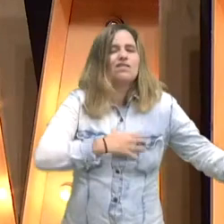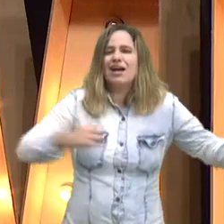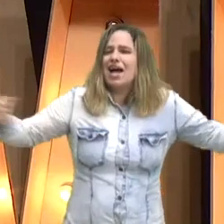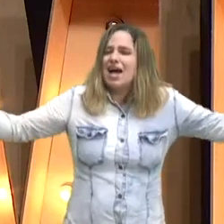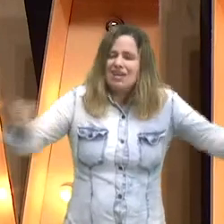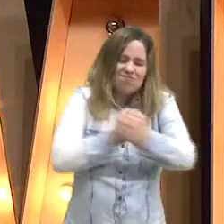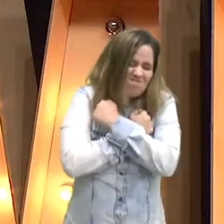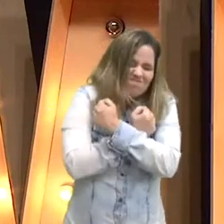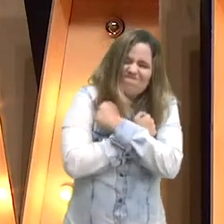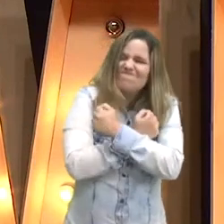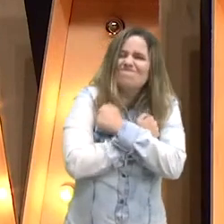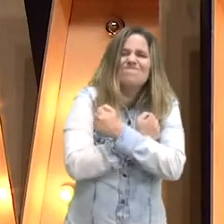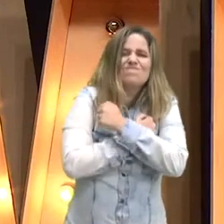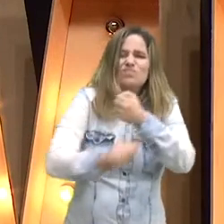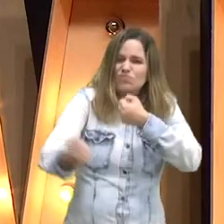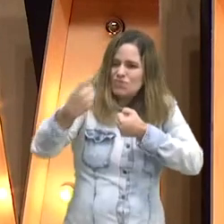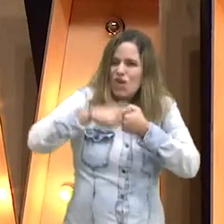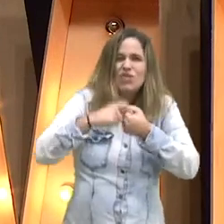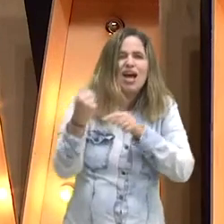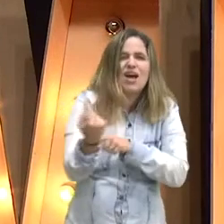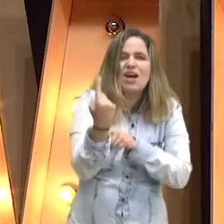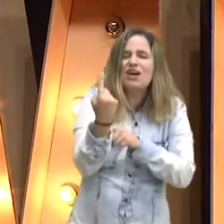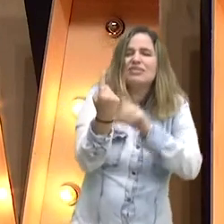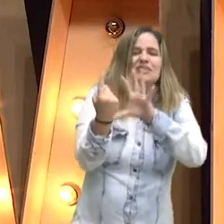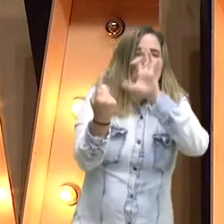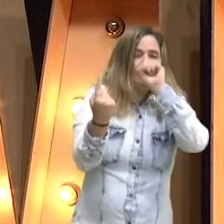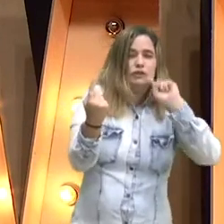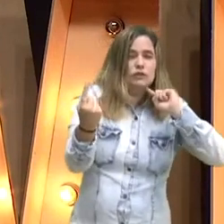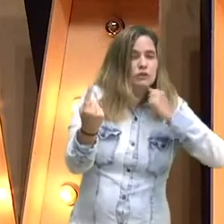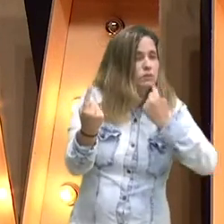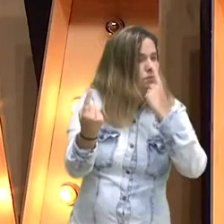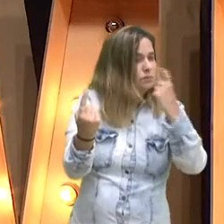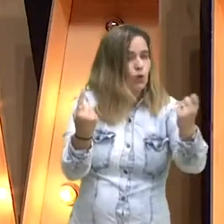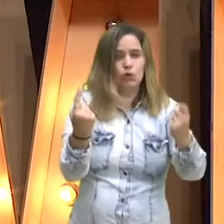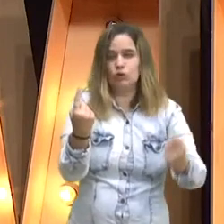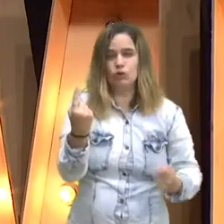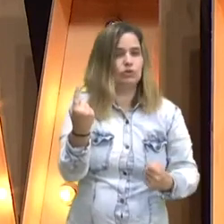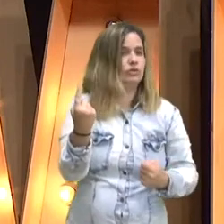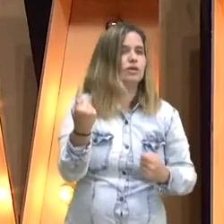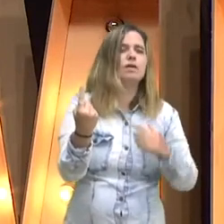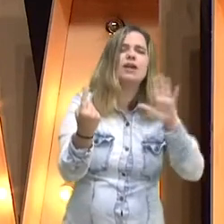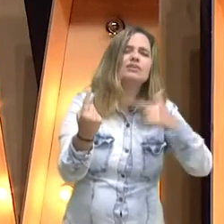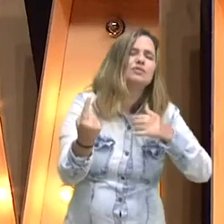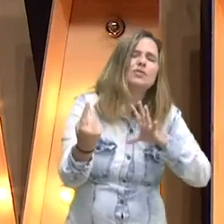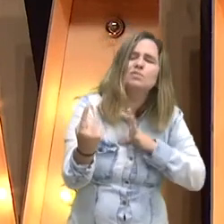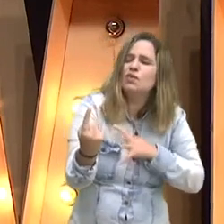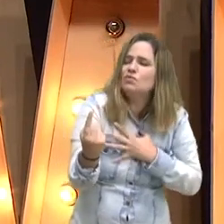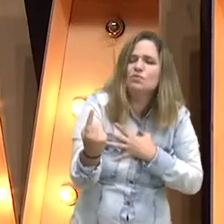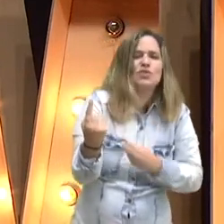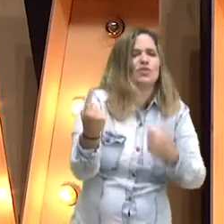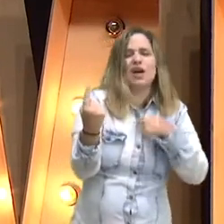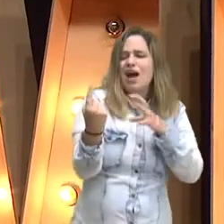eu vou te tocar. O toque é importante. Sabe o que está faltando nas nossas casas? Toque. A gente está tocando só no